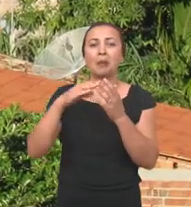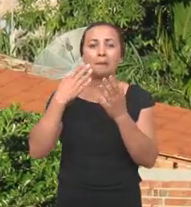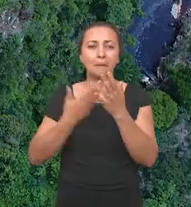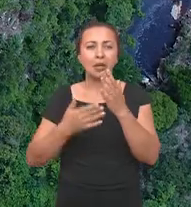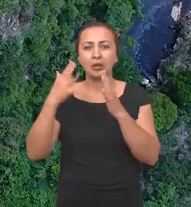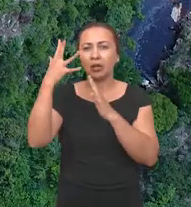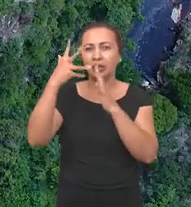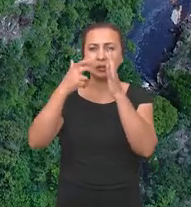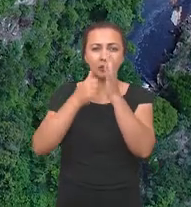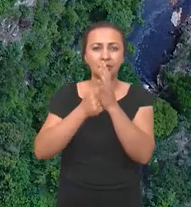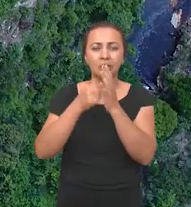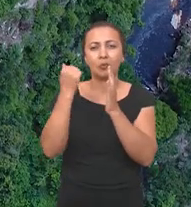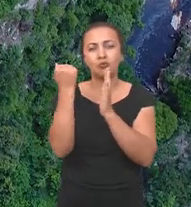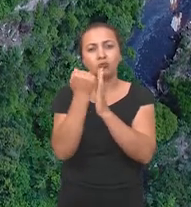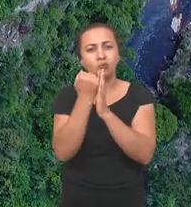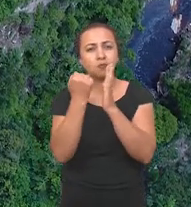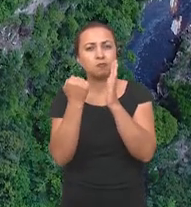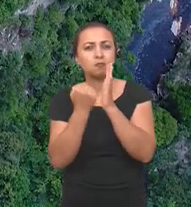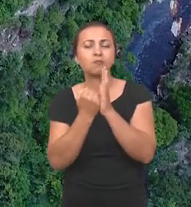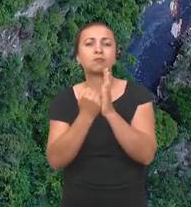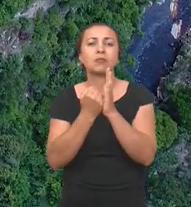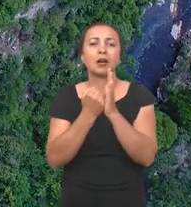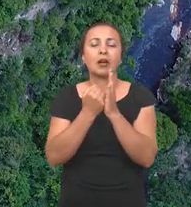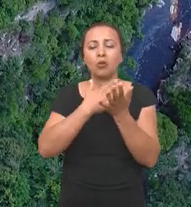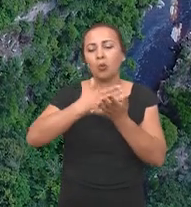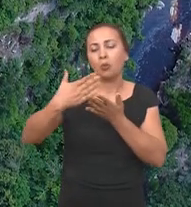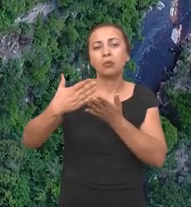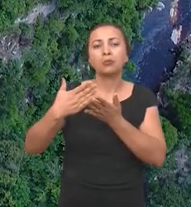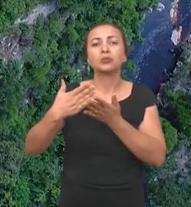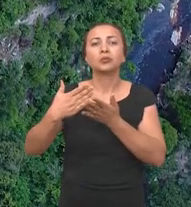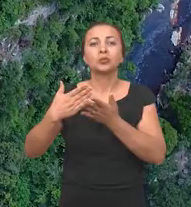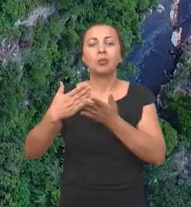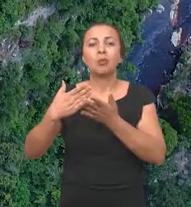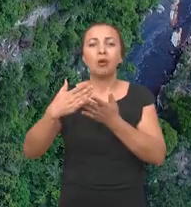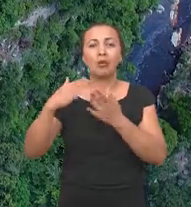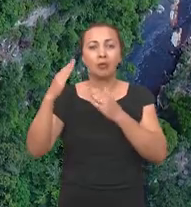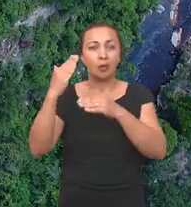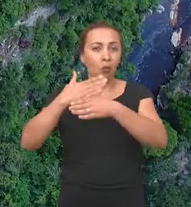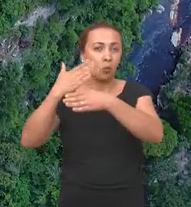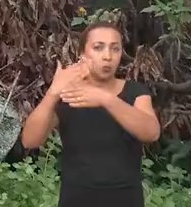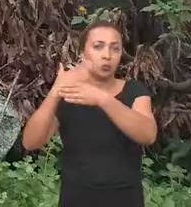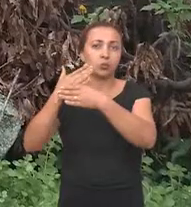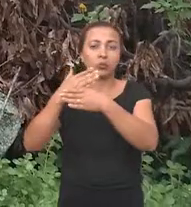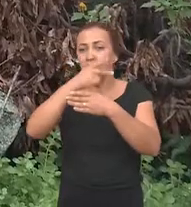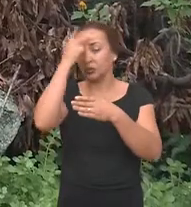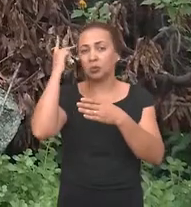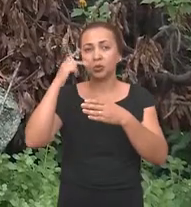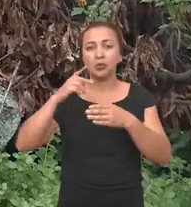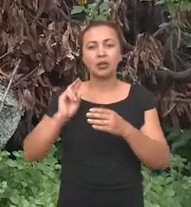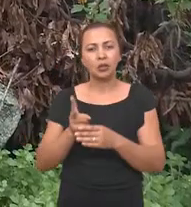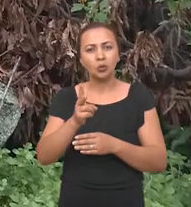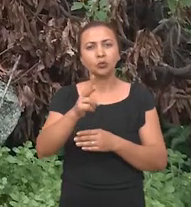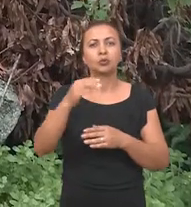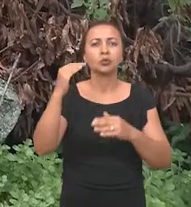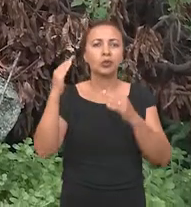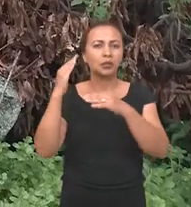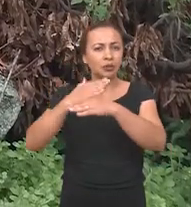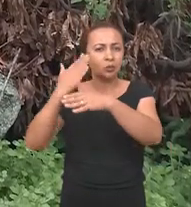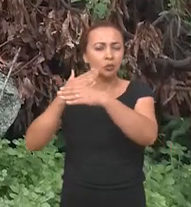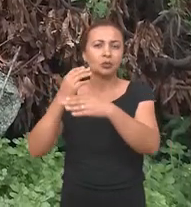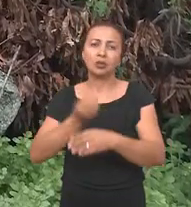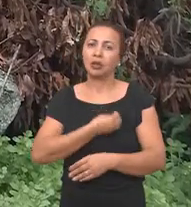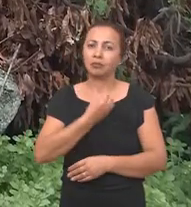uma descaracterização do patrimônio a partir da construção das habitações pelos moradores de Igatu, que seguem construindo